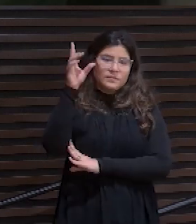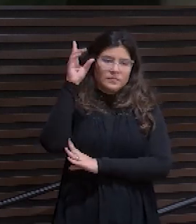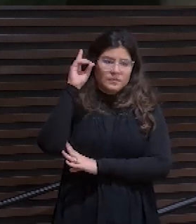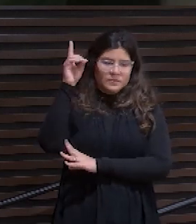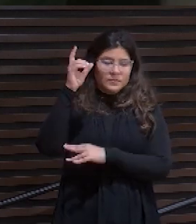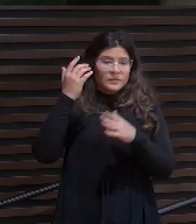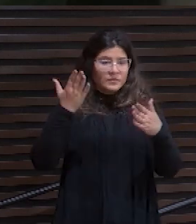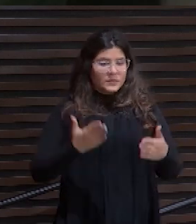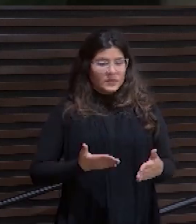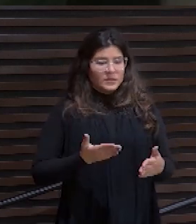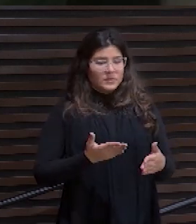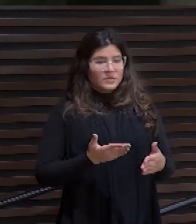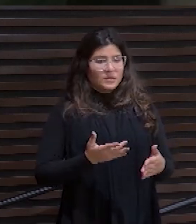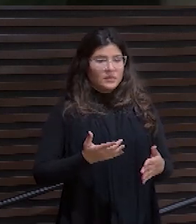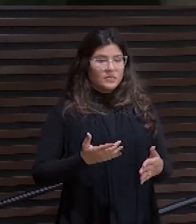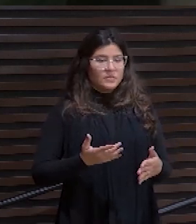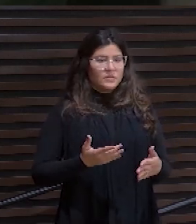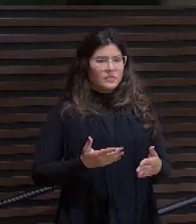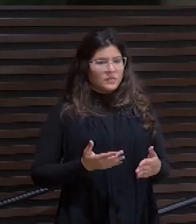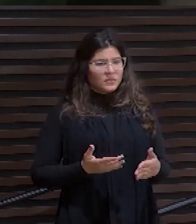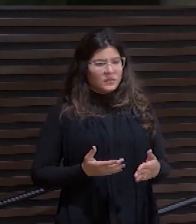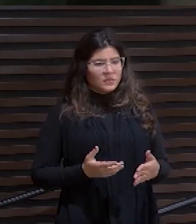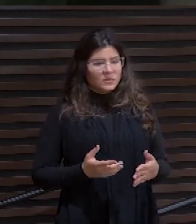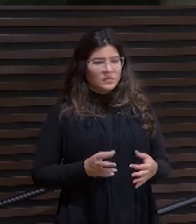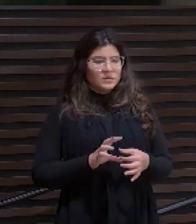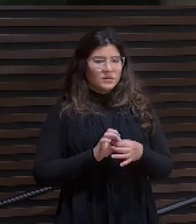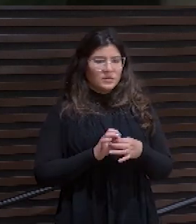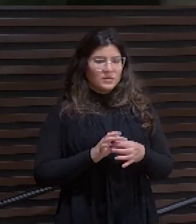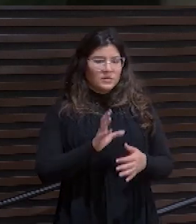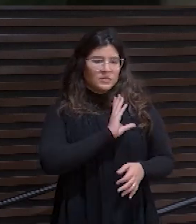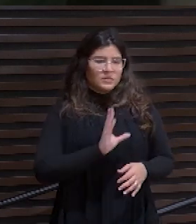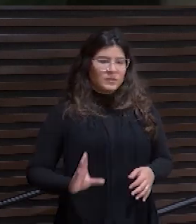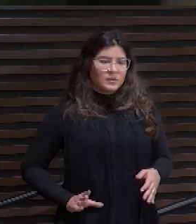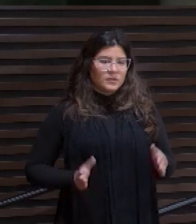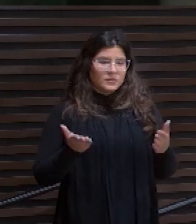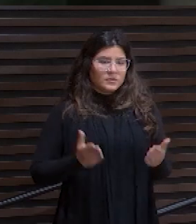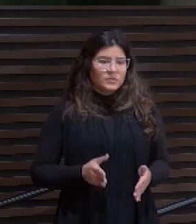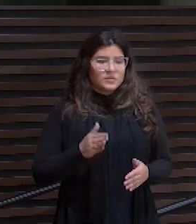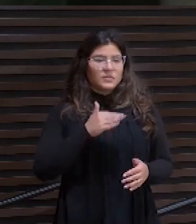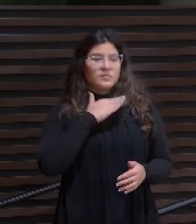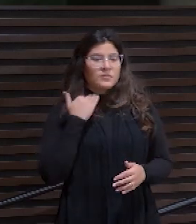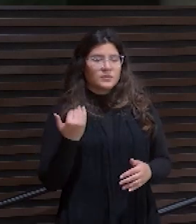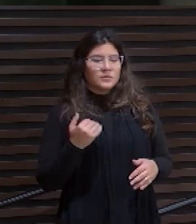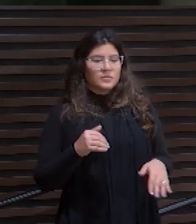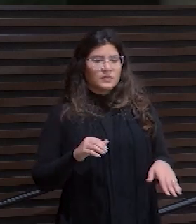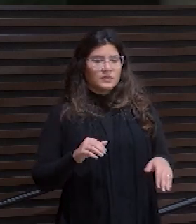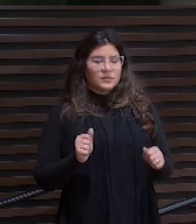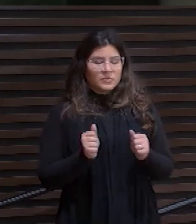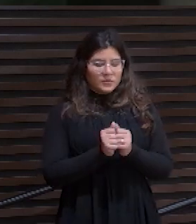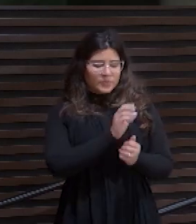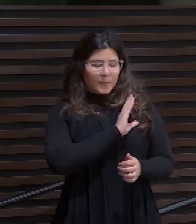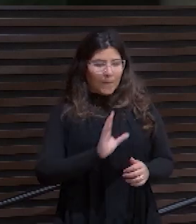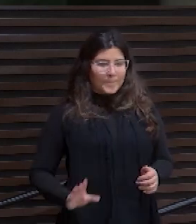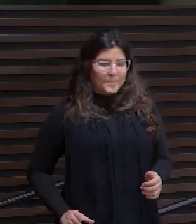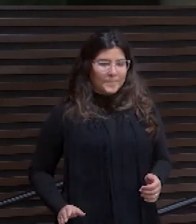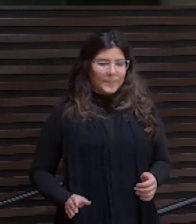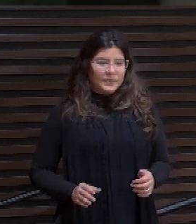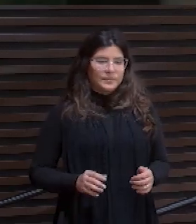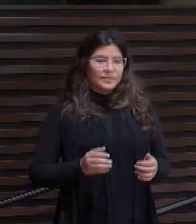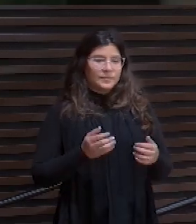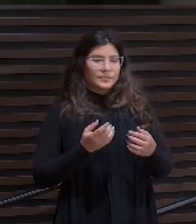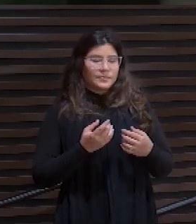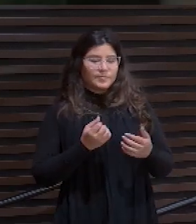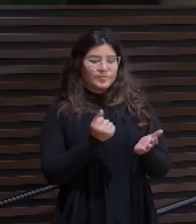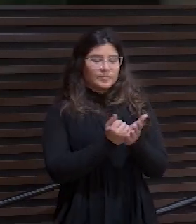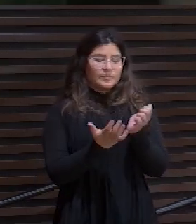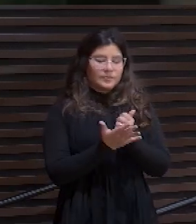tinha sido unido a Cristo e já tinha morrido com Cristo em sua crucificação, em sua morte, no